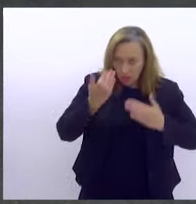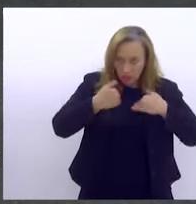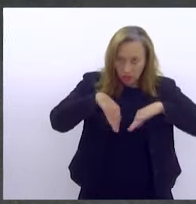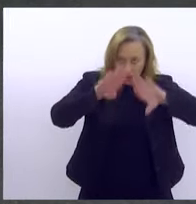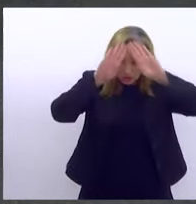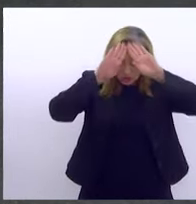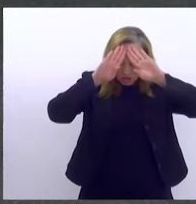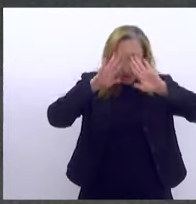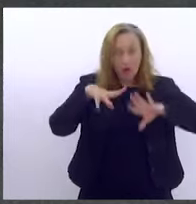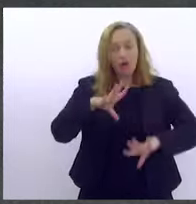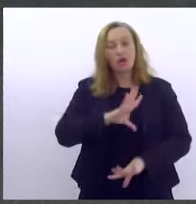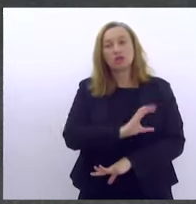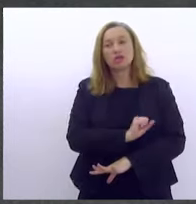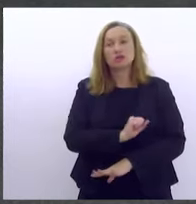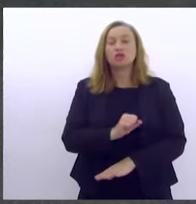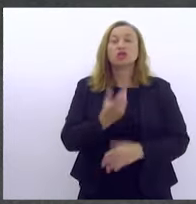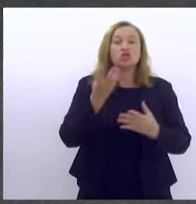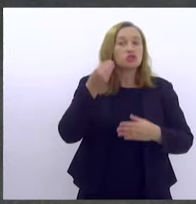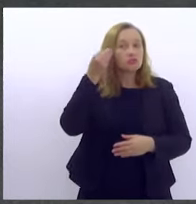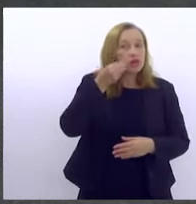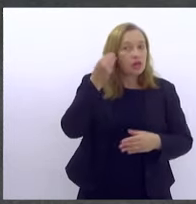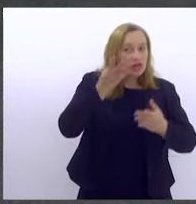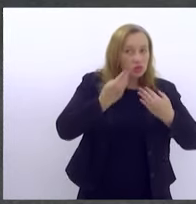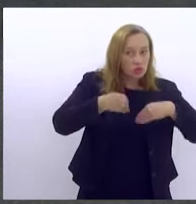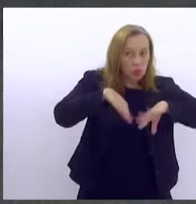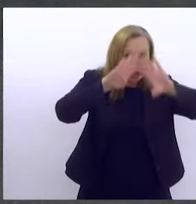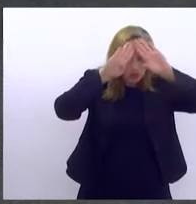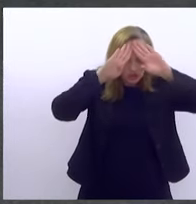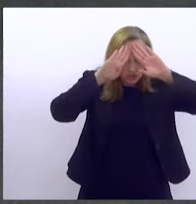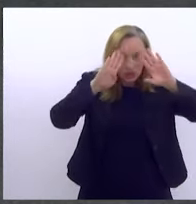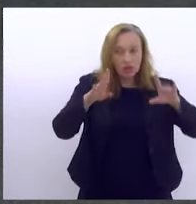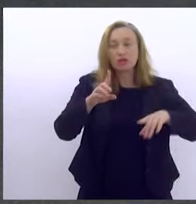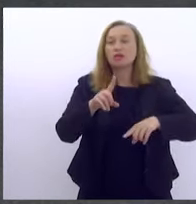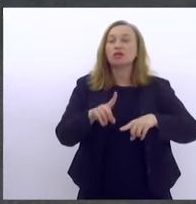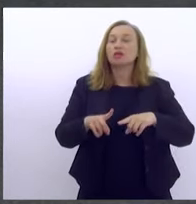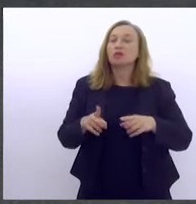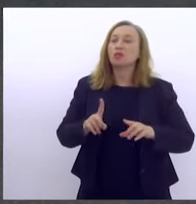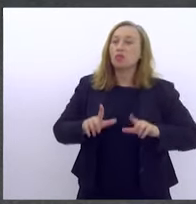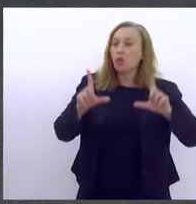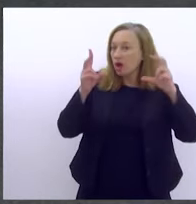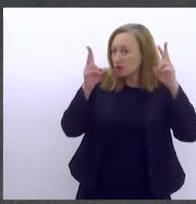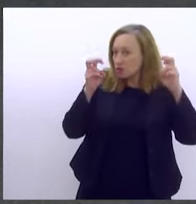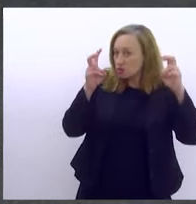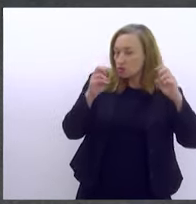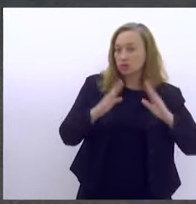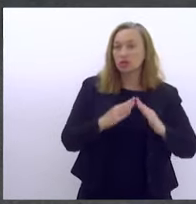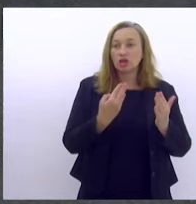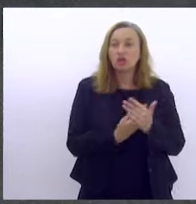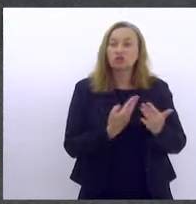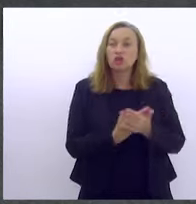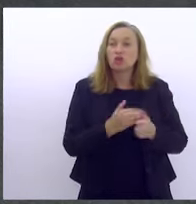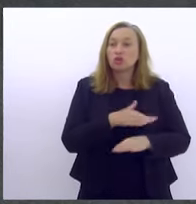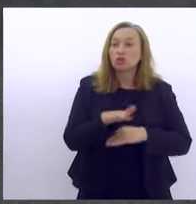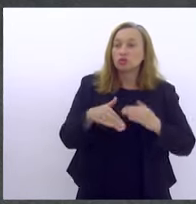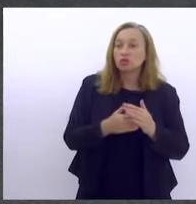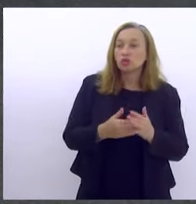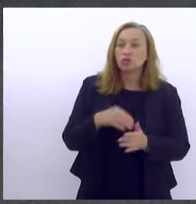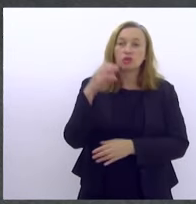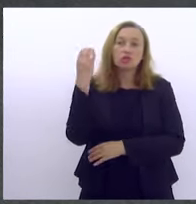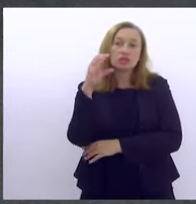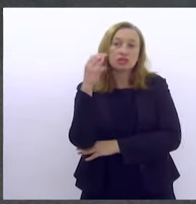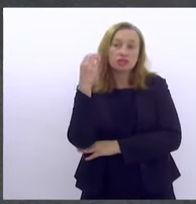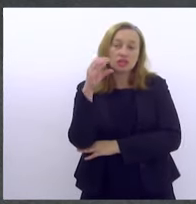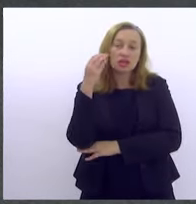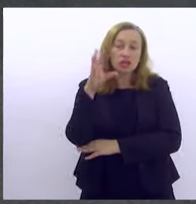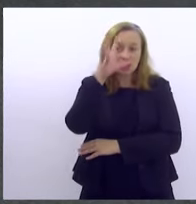essa experiência dos orixás para a experiência material da escola. Até porque toda a lógica da ciência